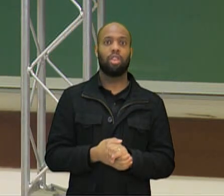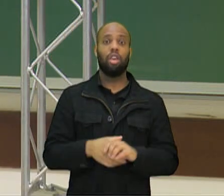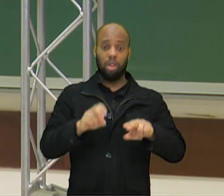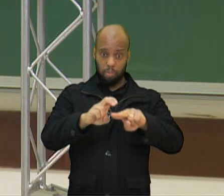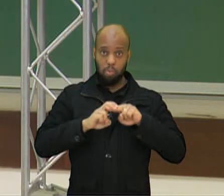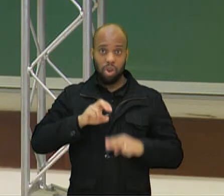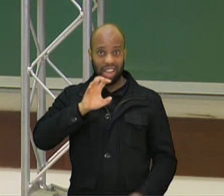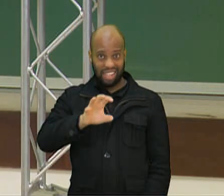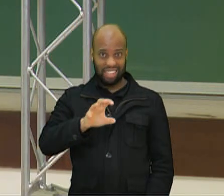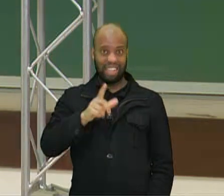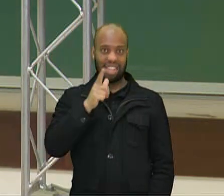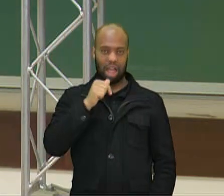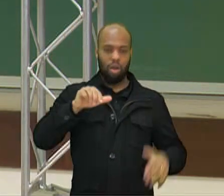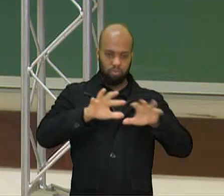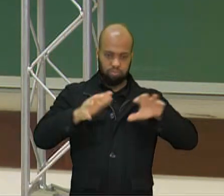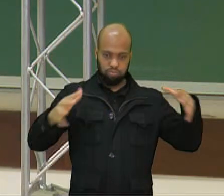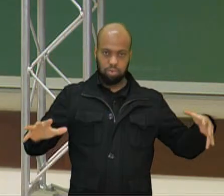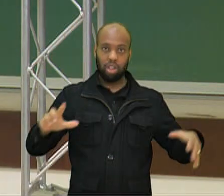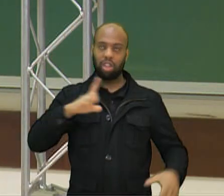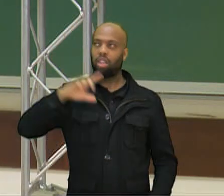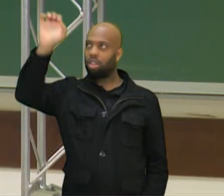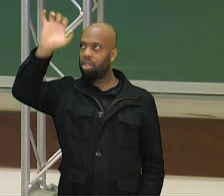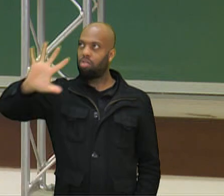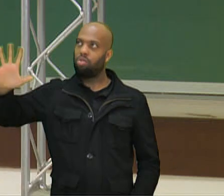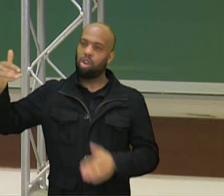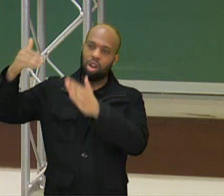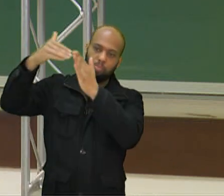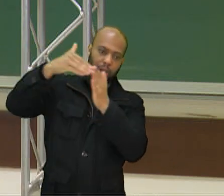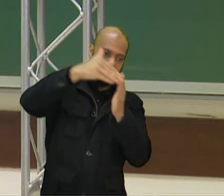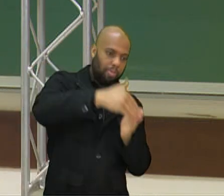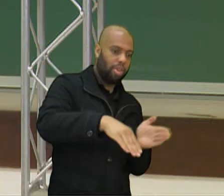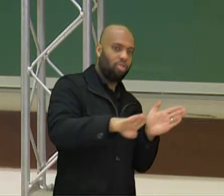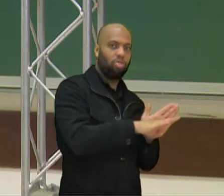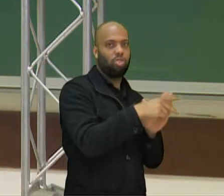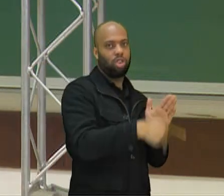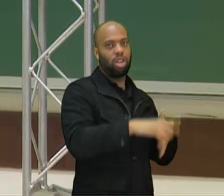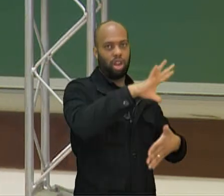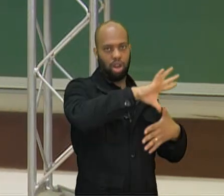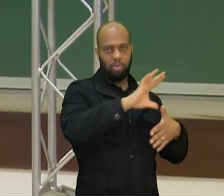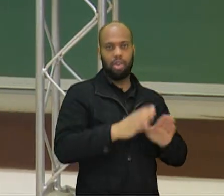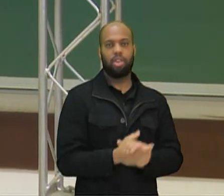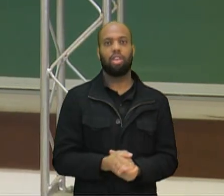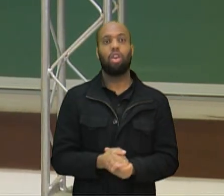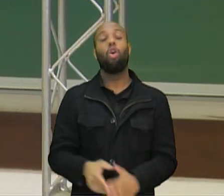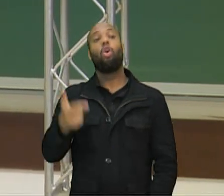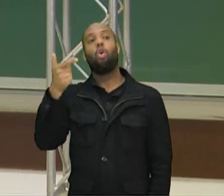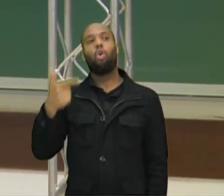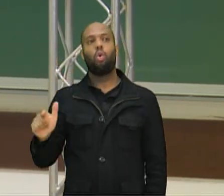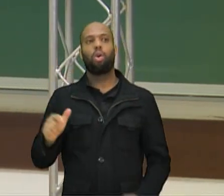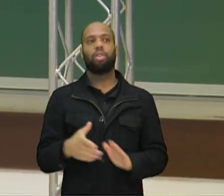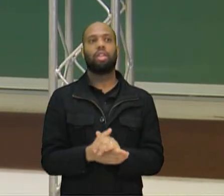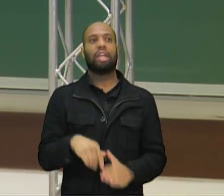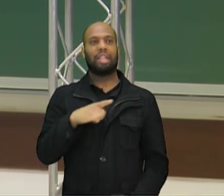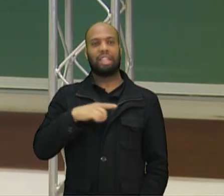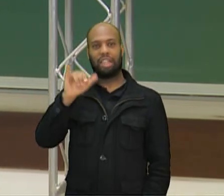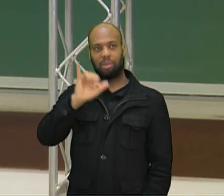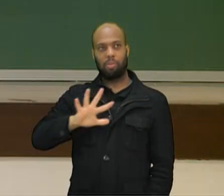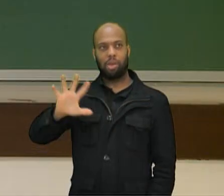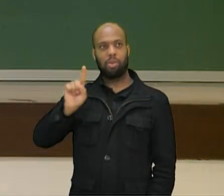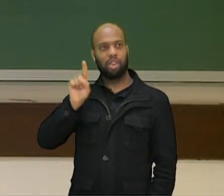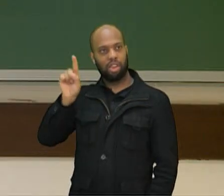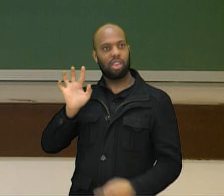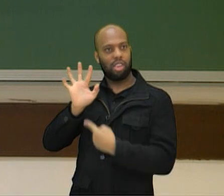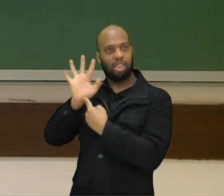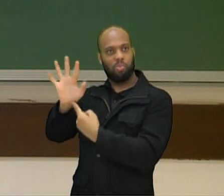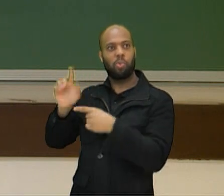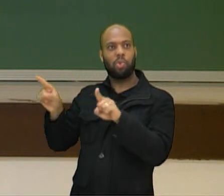os colonizadores europeus chegaram à América. O próximo, aqui ó, também tem uma imagem aqui que mostra